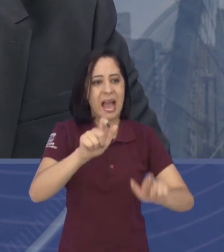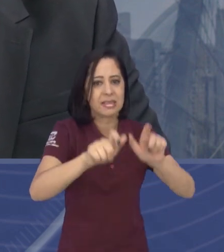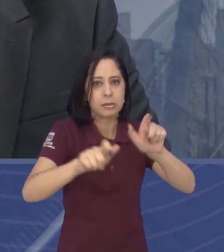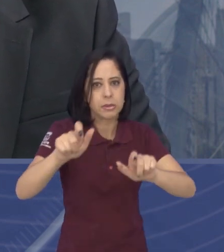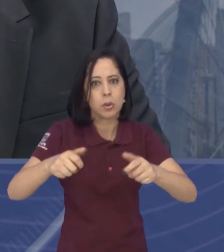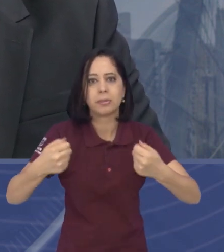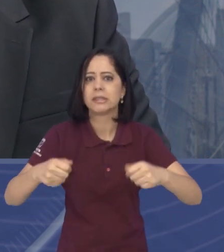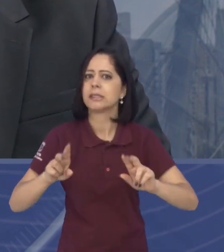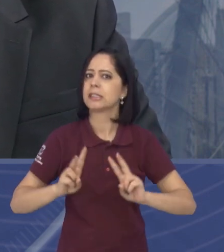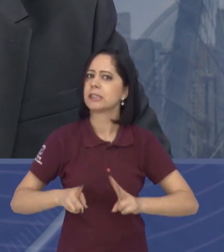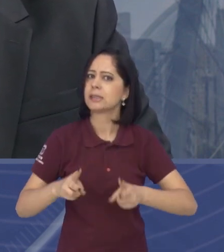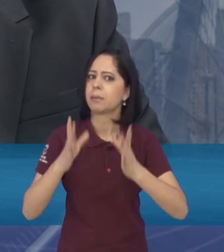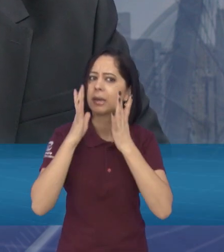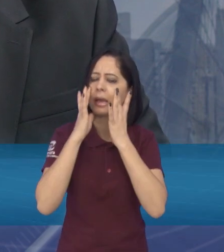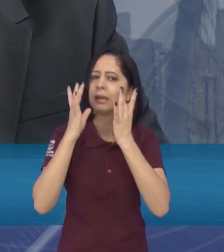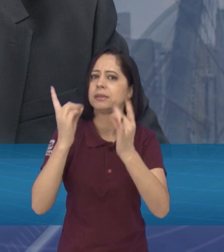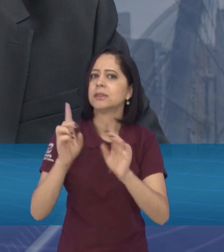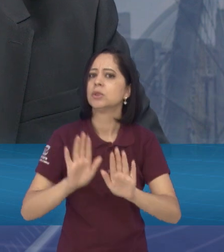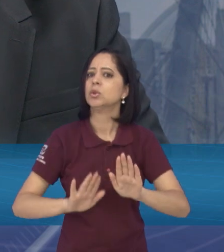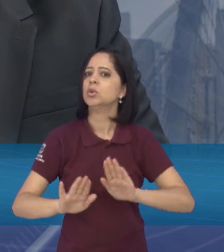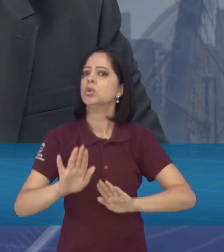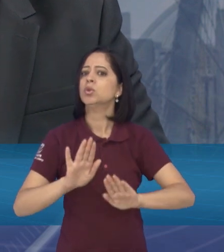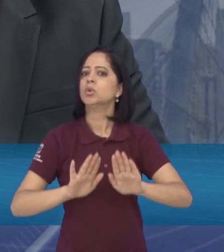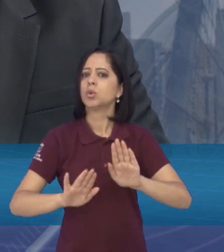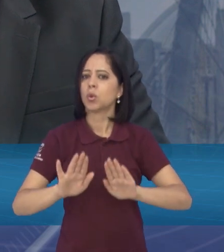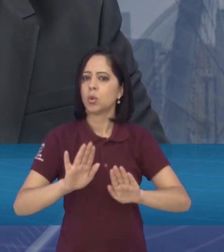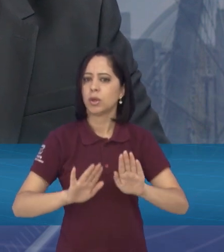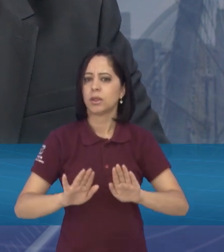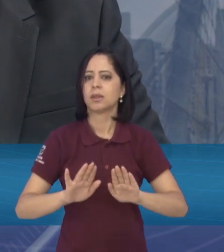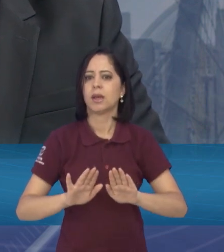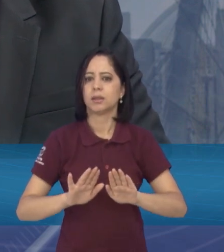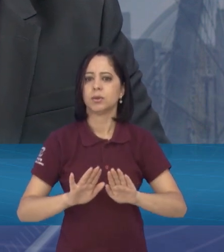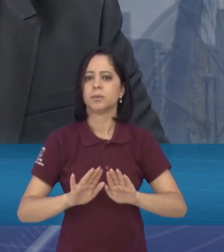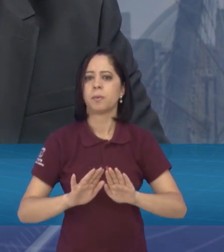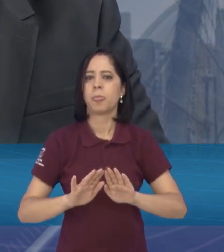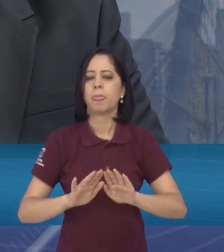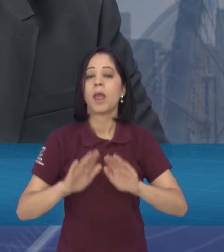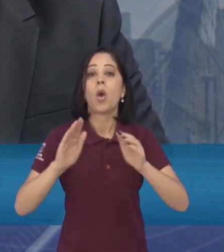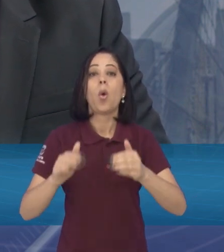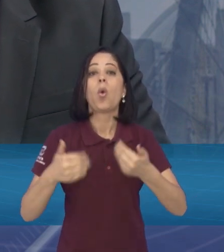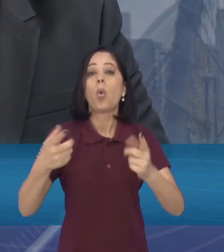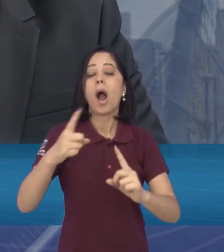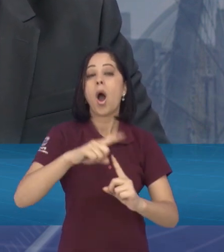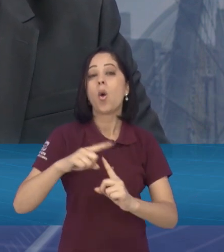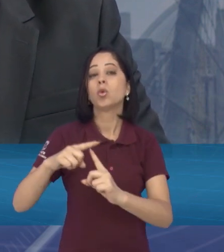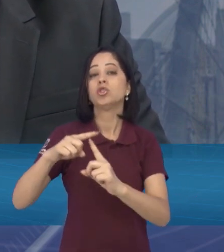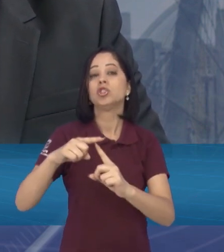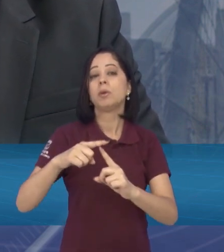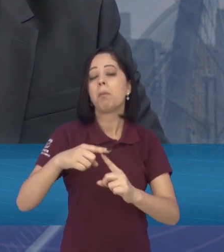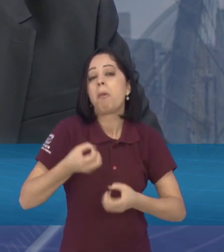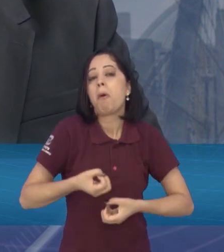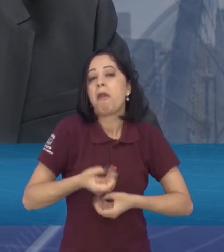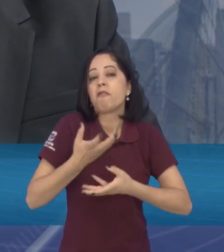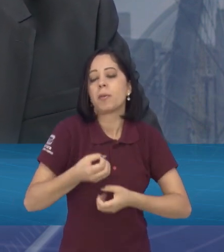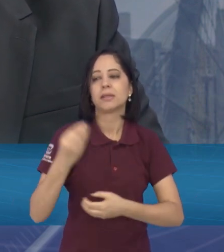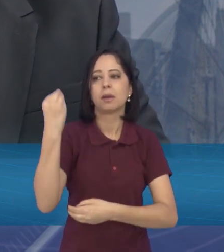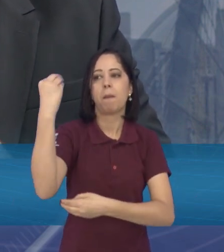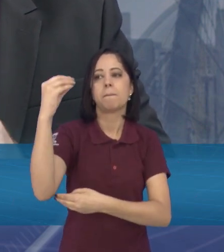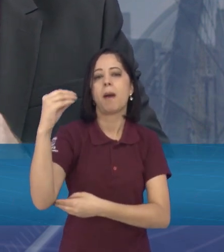cuidado e prestar muita atenção em que dados ela vai inserir naquela plataforma que ela está